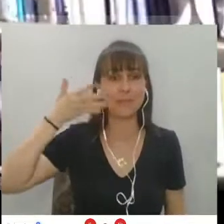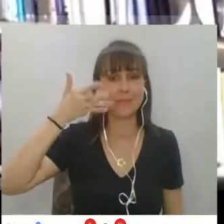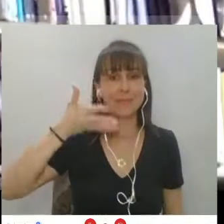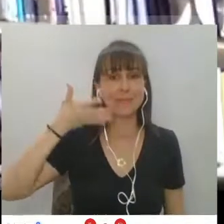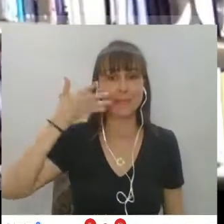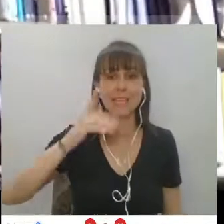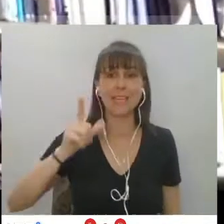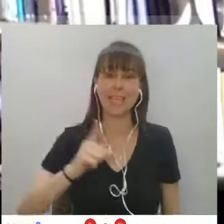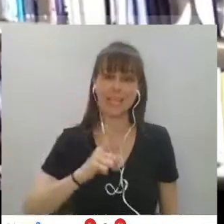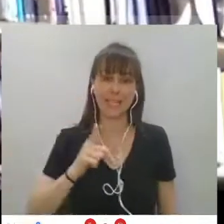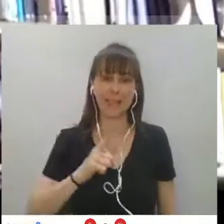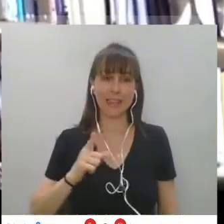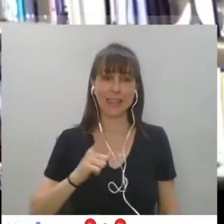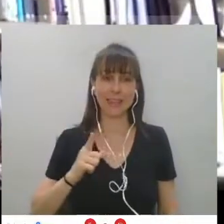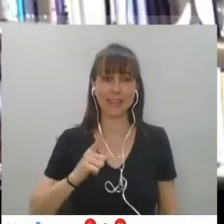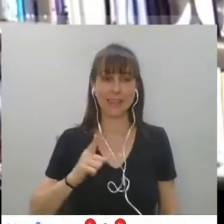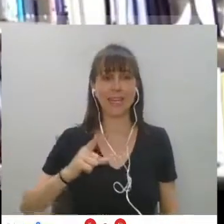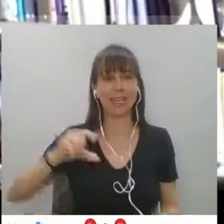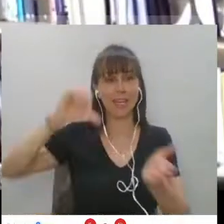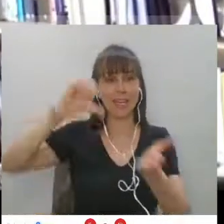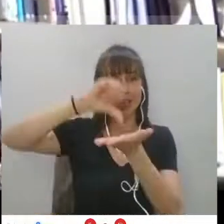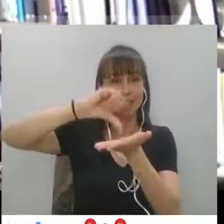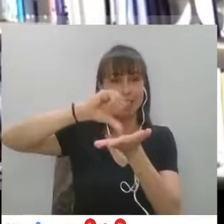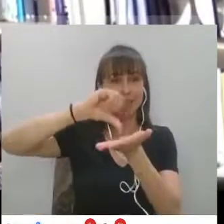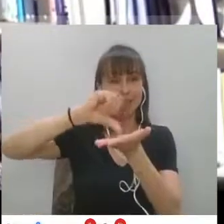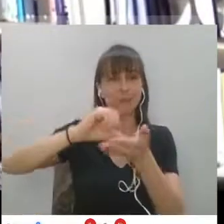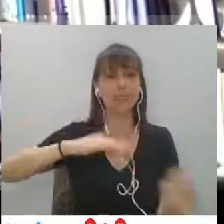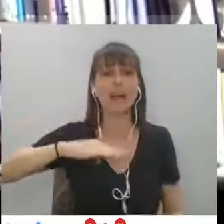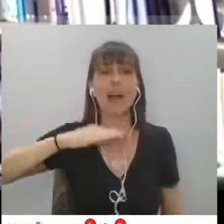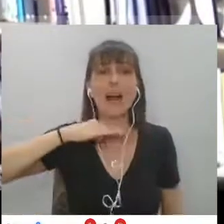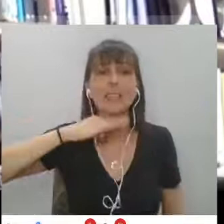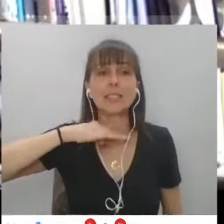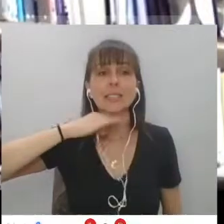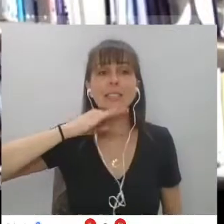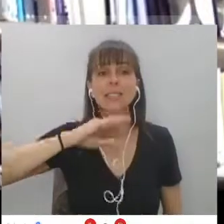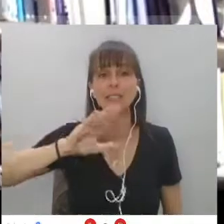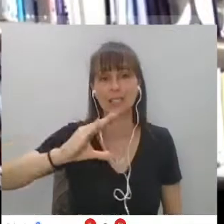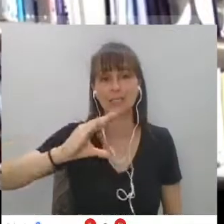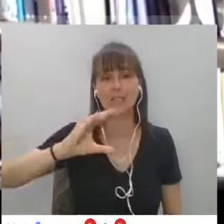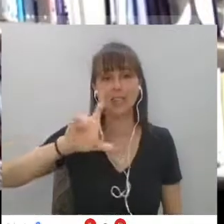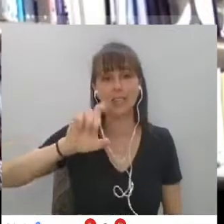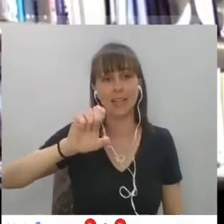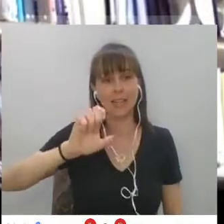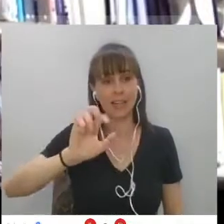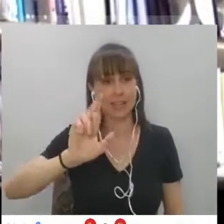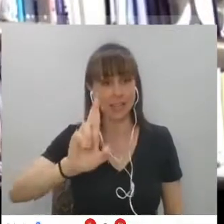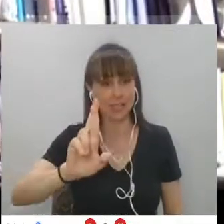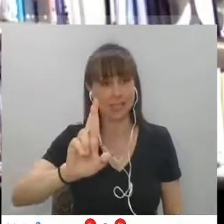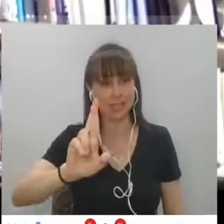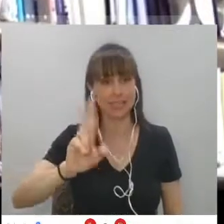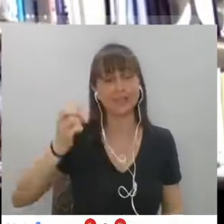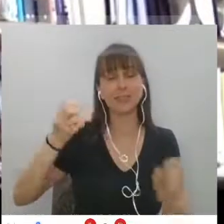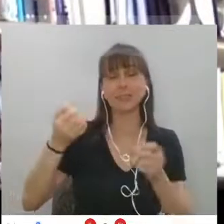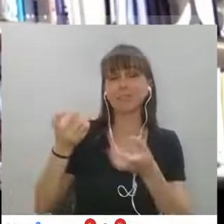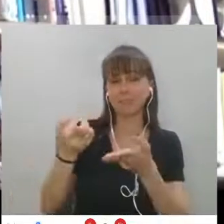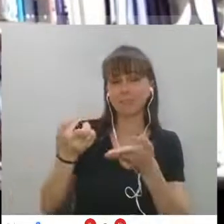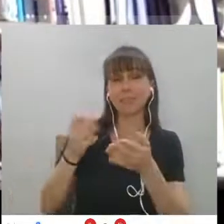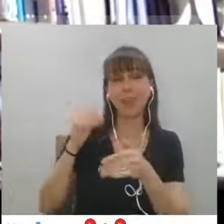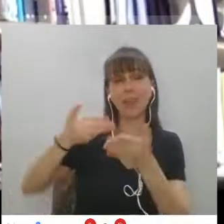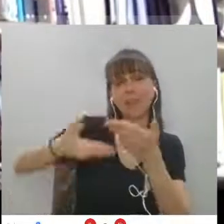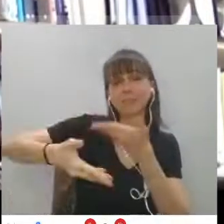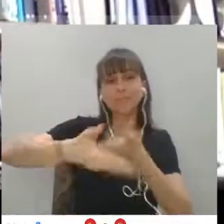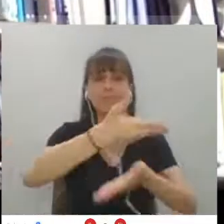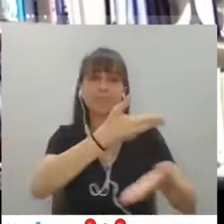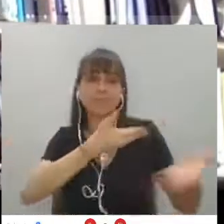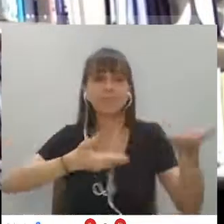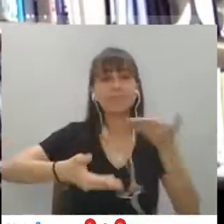bibliotecária do campus Assis, que é a Claire Coldebella Muraro, e ela vai conduzir a partir de agora o